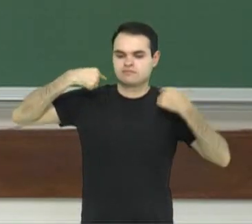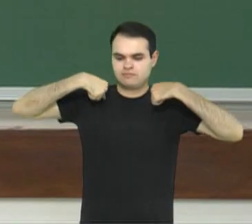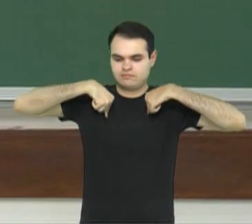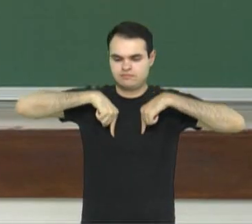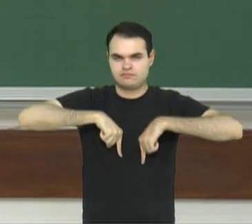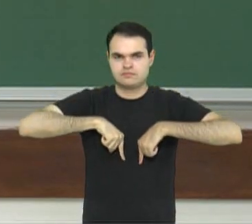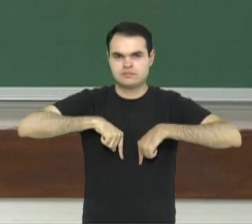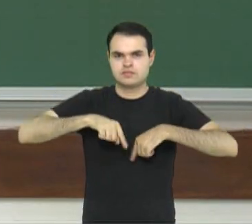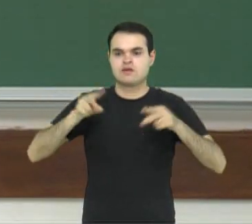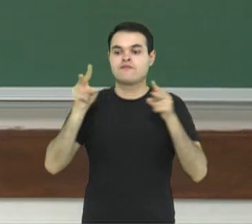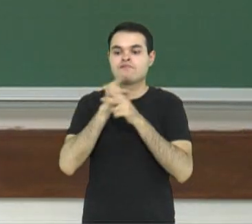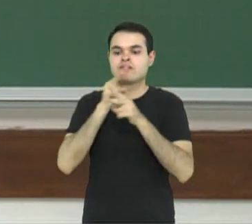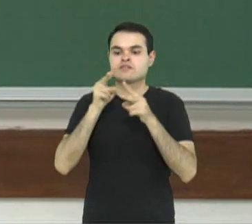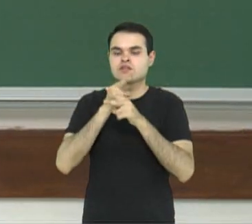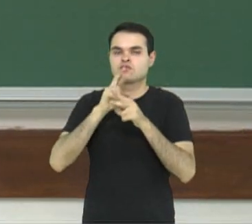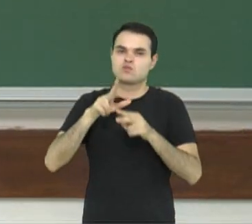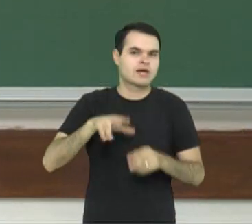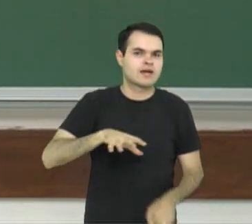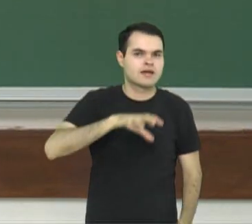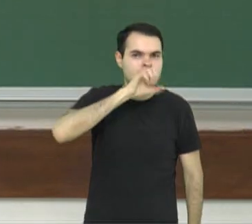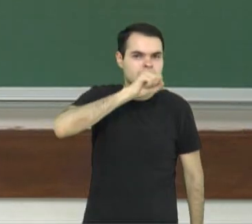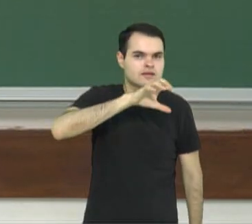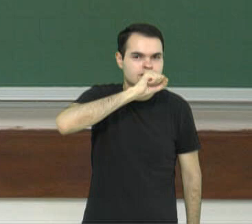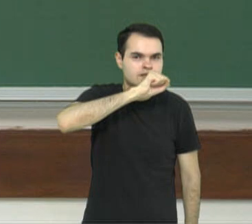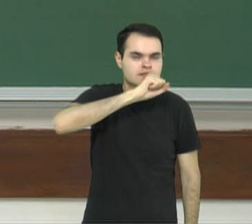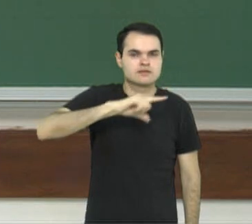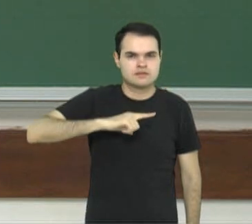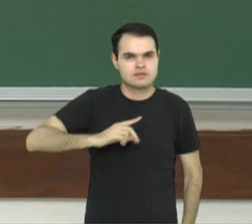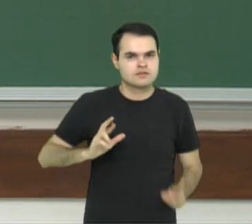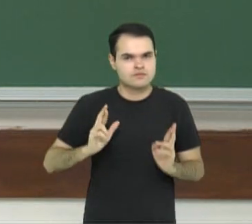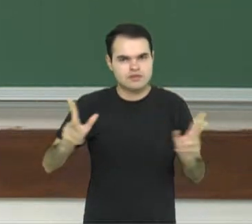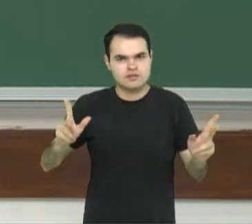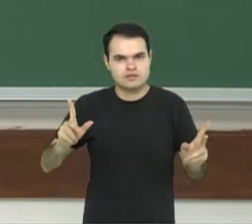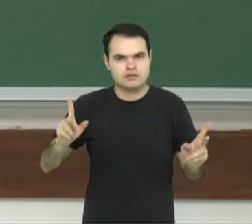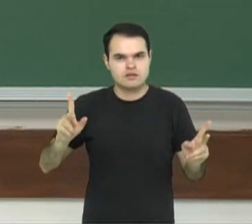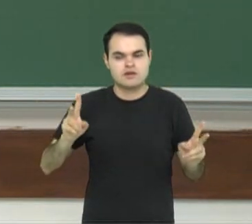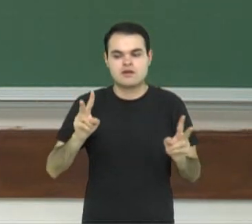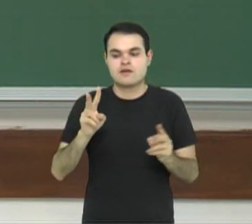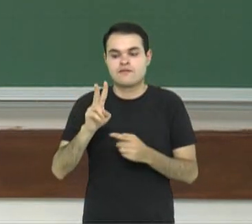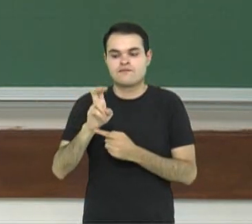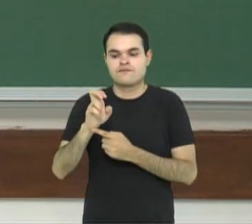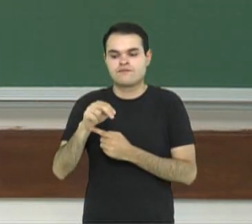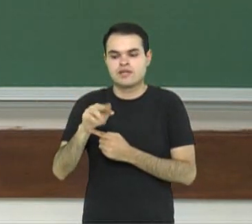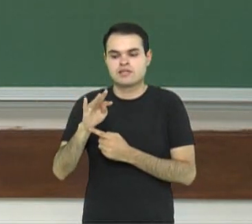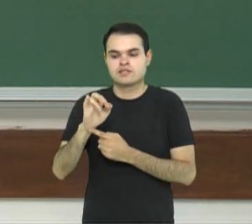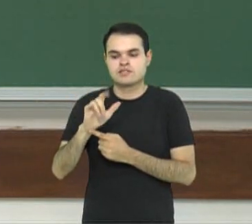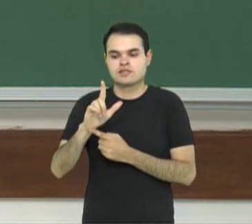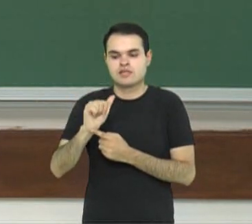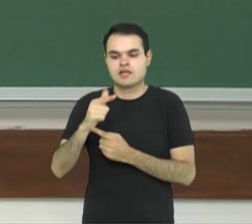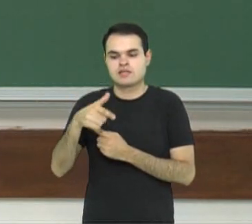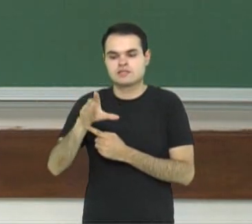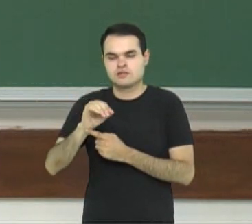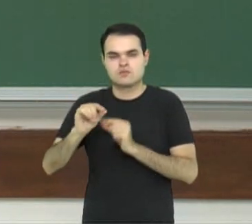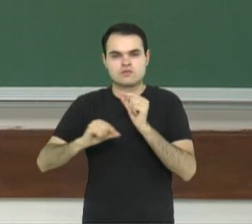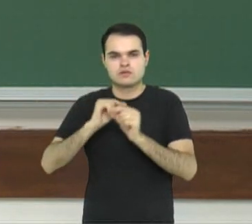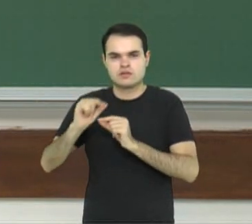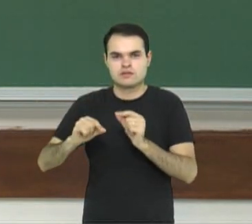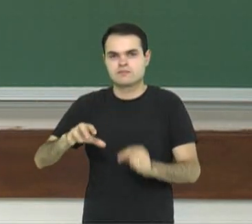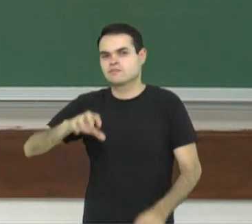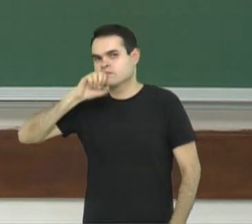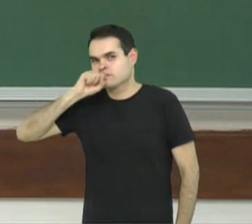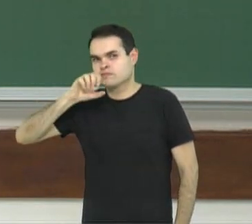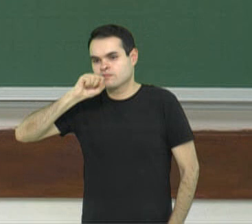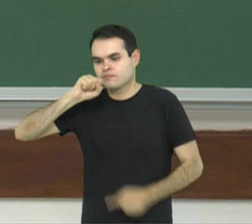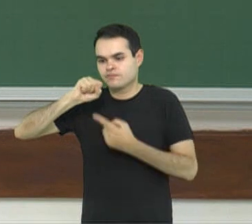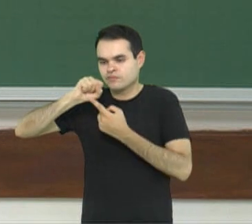falo ventilação e não respiração. Existe uma diferença nesses dois conceitos. Quando eu estou falando em respiração, está associado à respiração